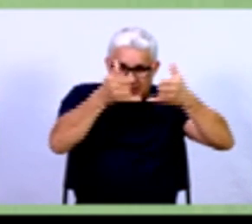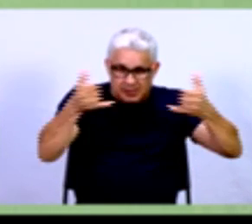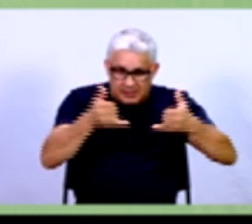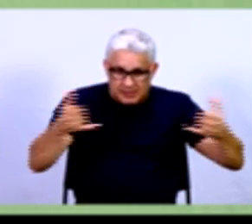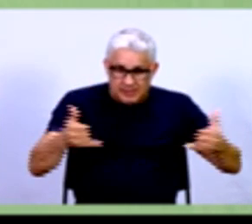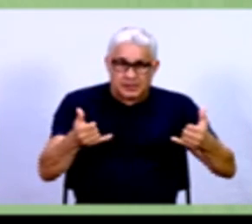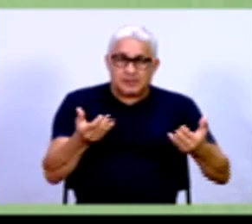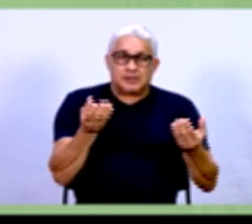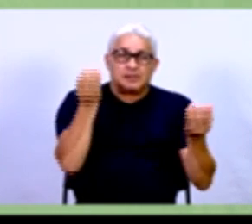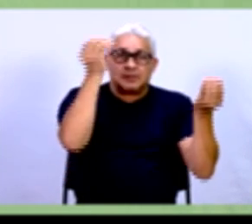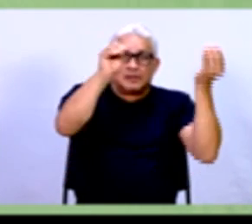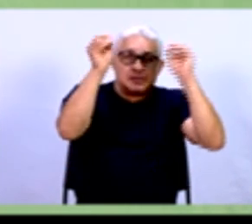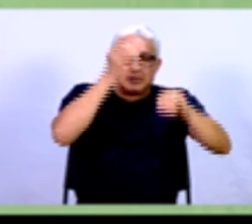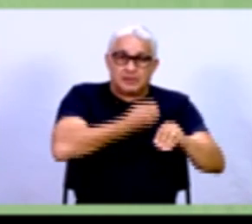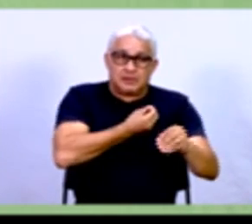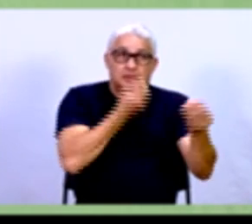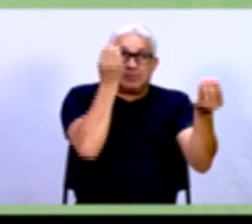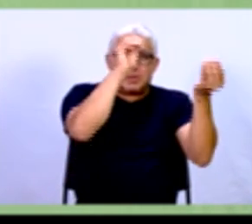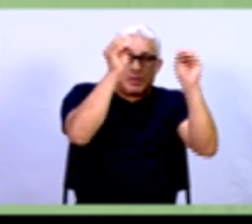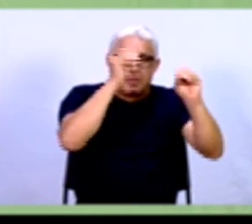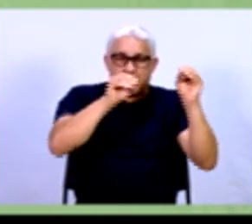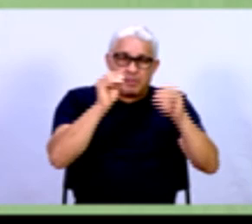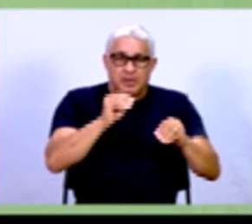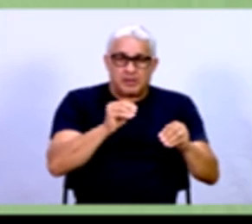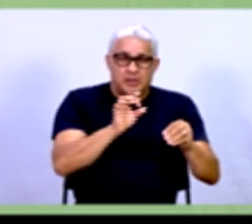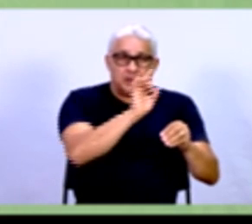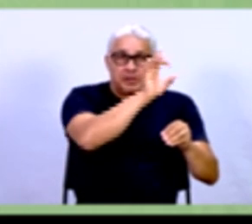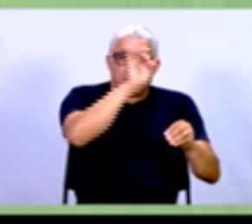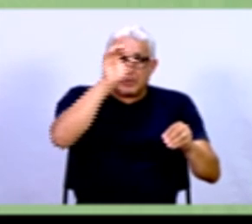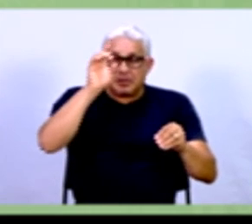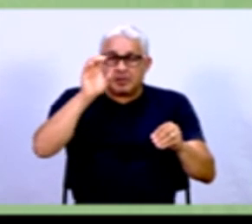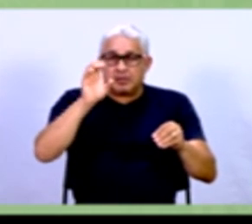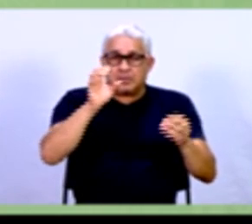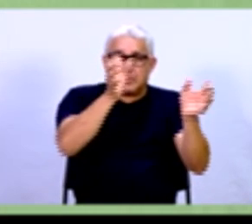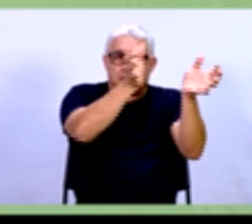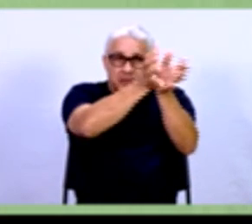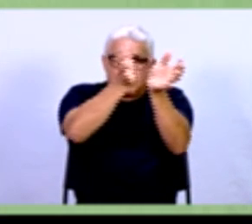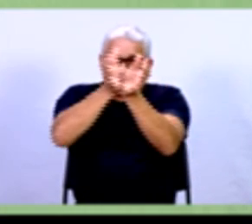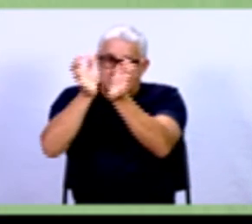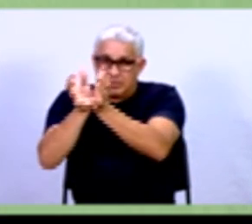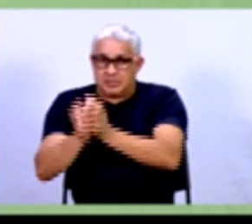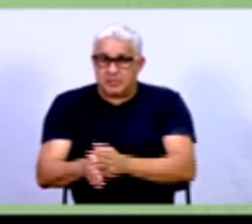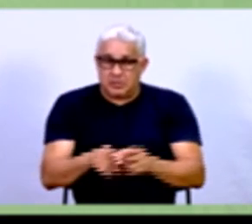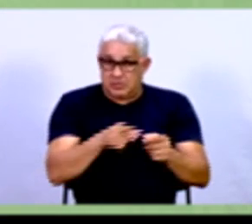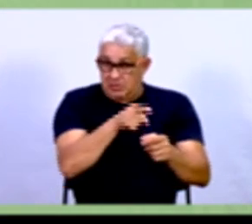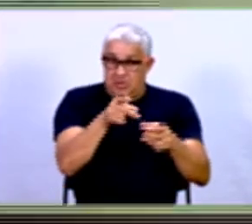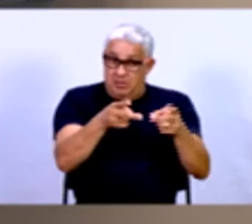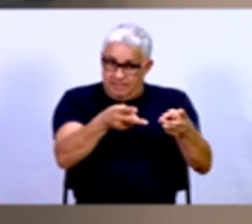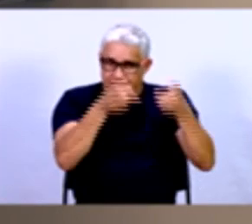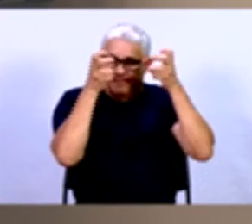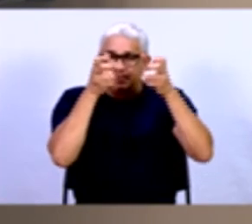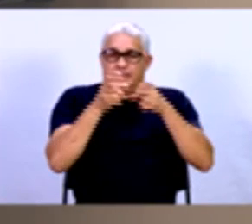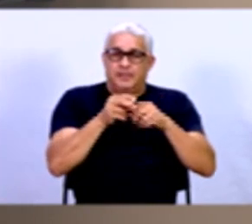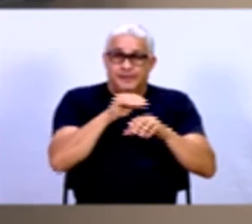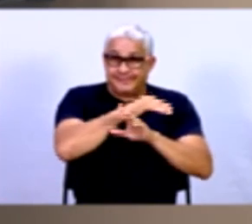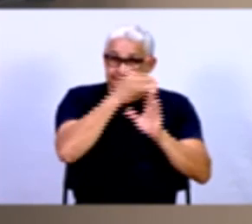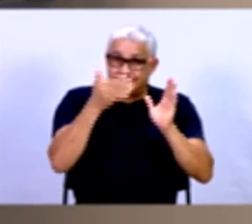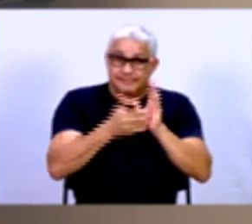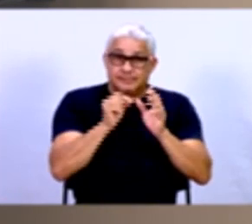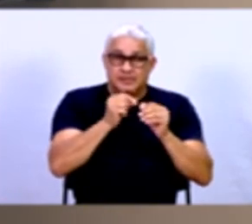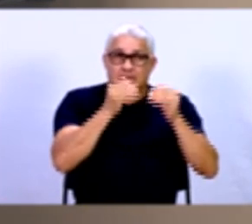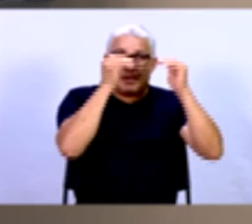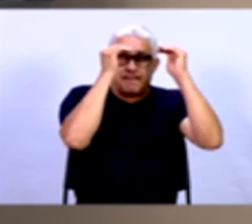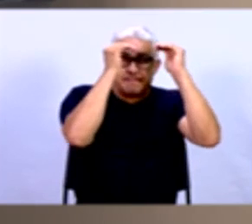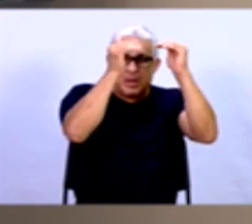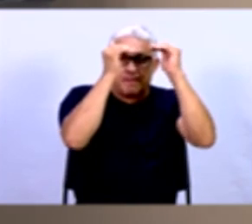numeração que vai em cada classe. E vocês, espero que vocês tenham conseguido perceber que é tudo em